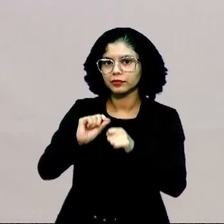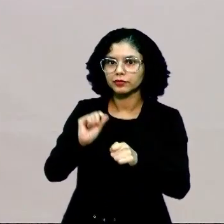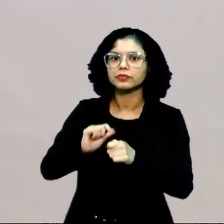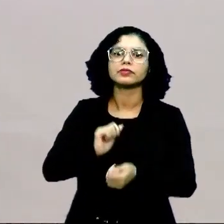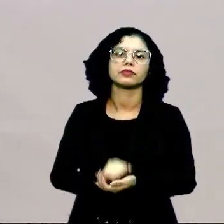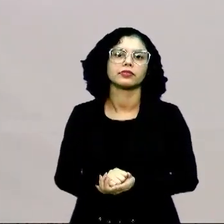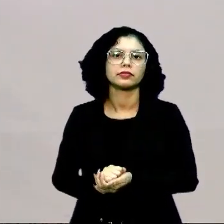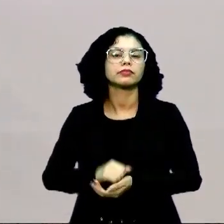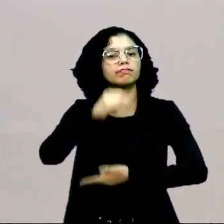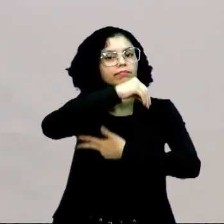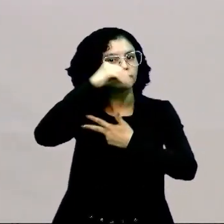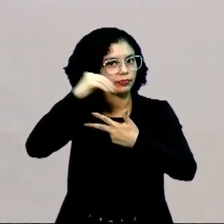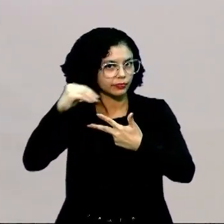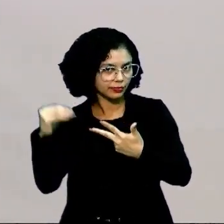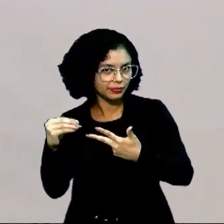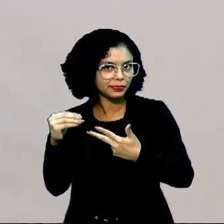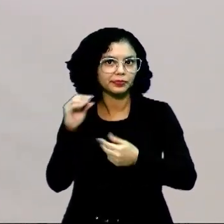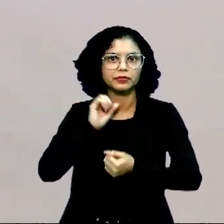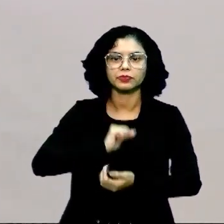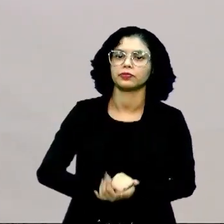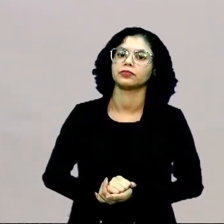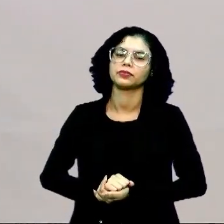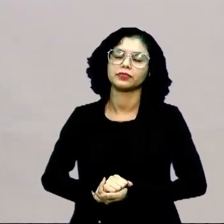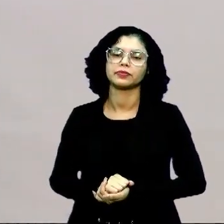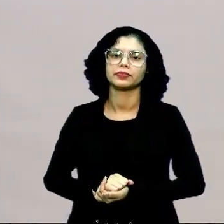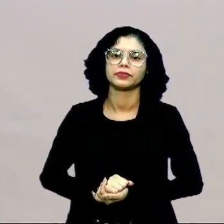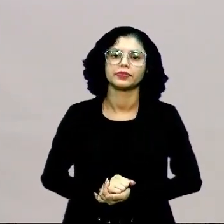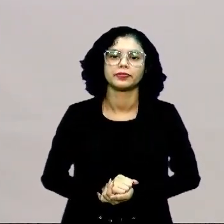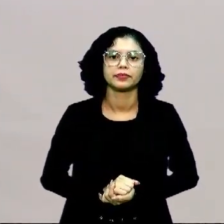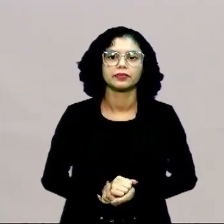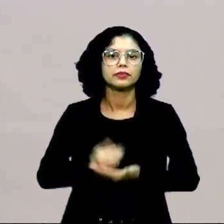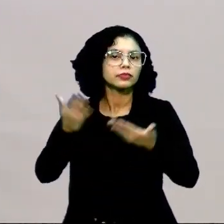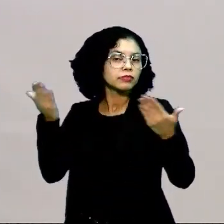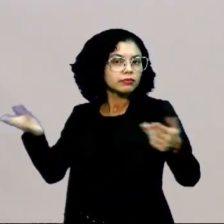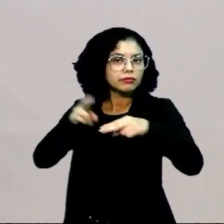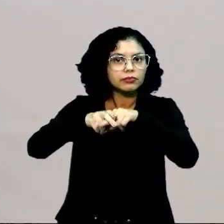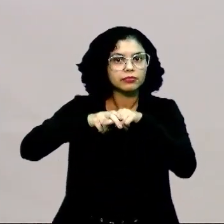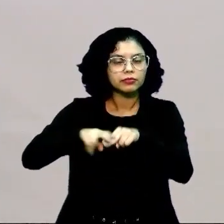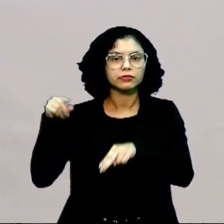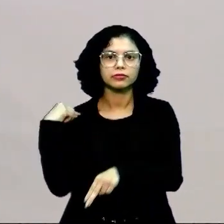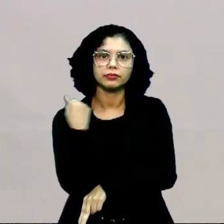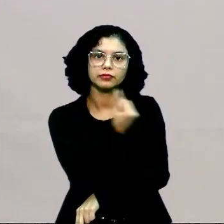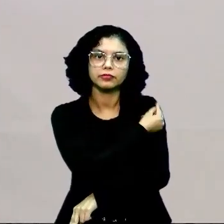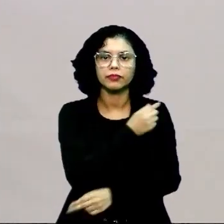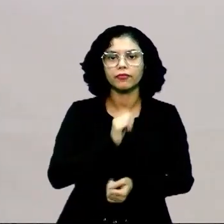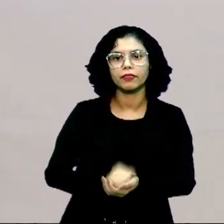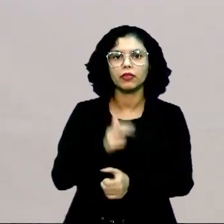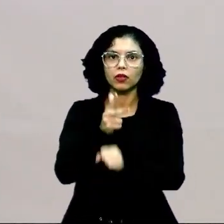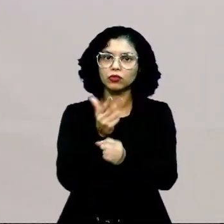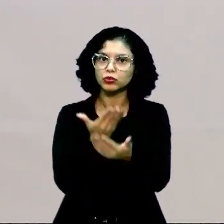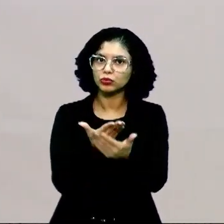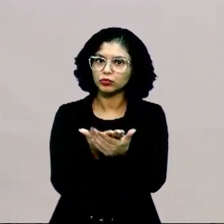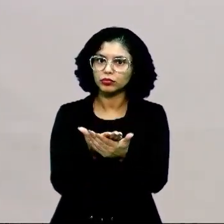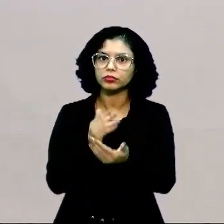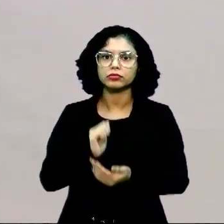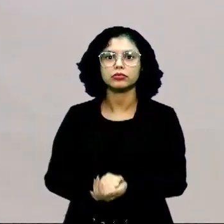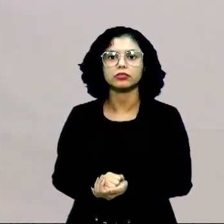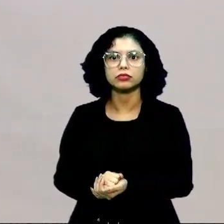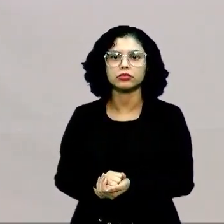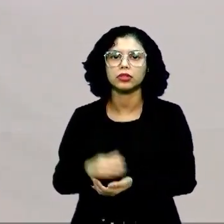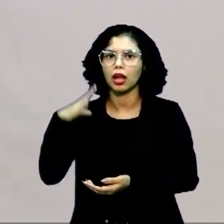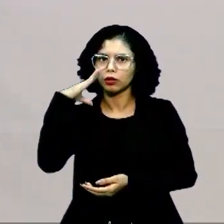o Exame Nacional do Ensino Médio, que é o Enem. Por isso que nós temos esta videoaula em